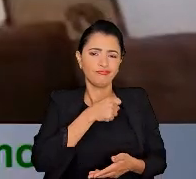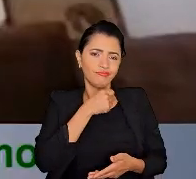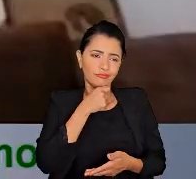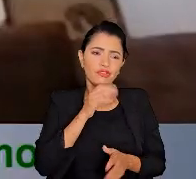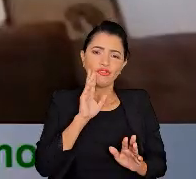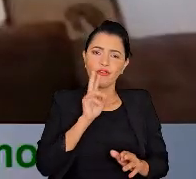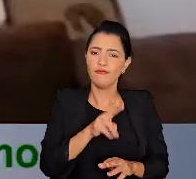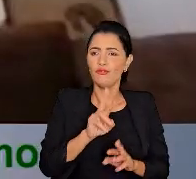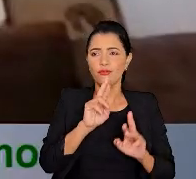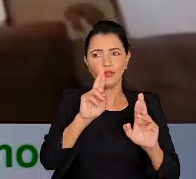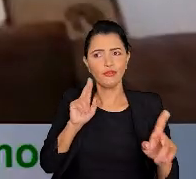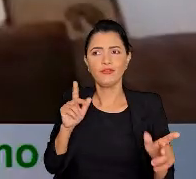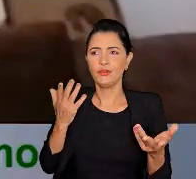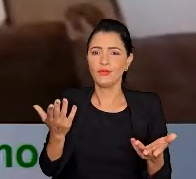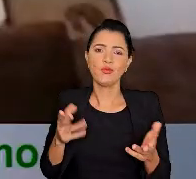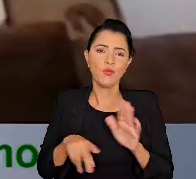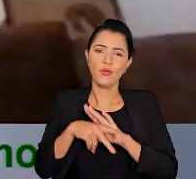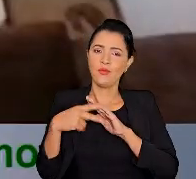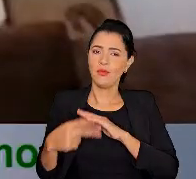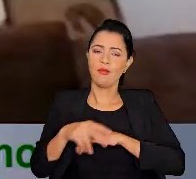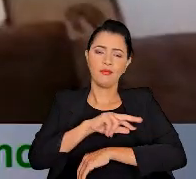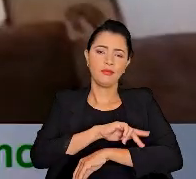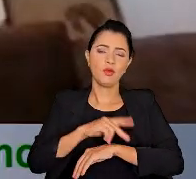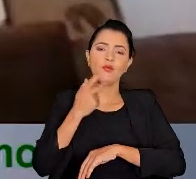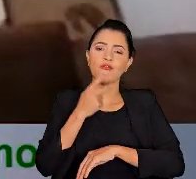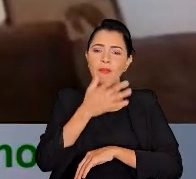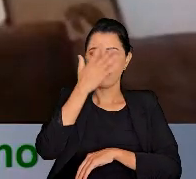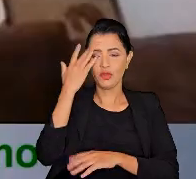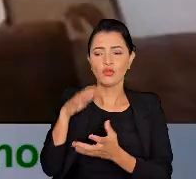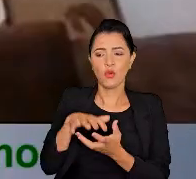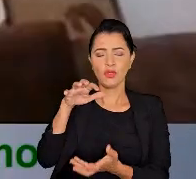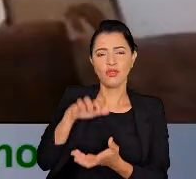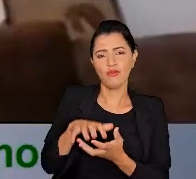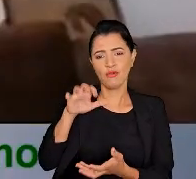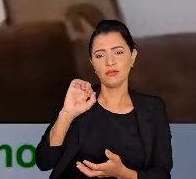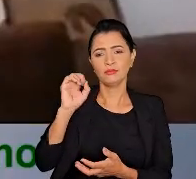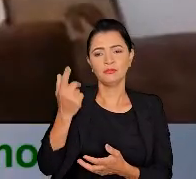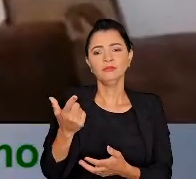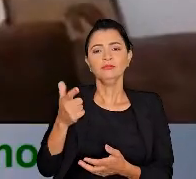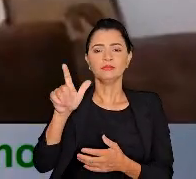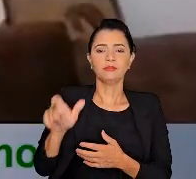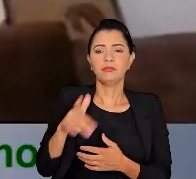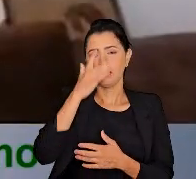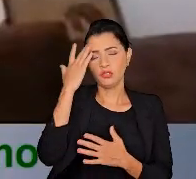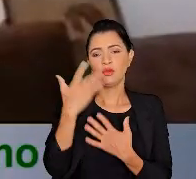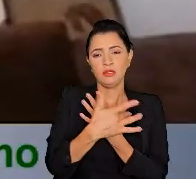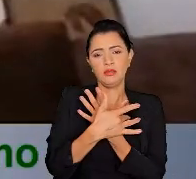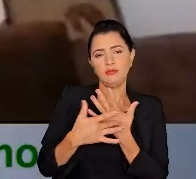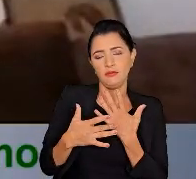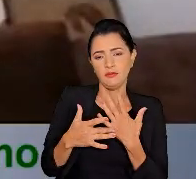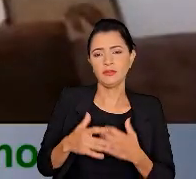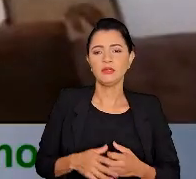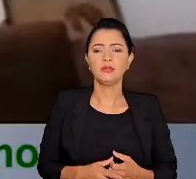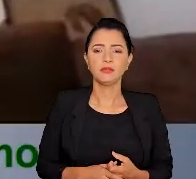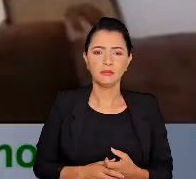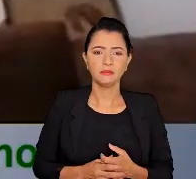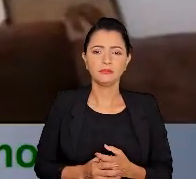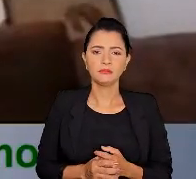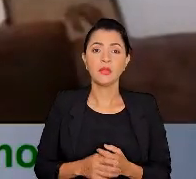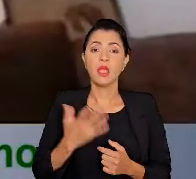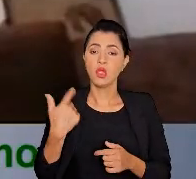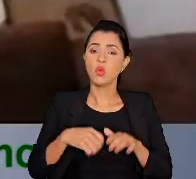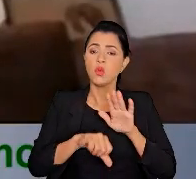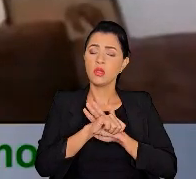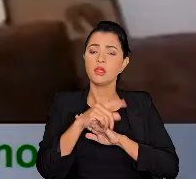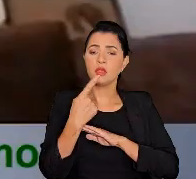vê que não é mais uma questão racial quando a gente coloca pessoa idosa ou portadora de deficiência. E o crime de racismo,